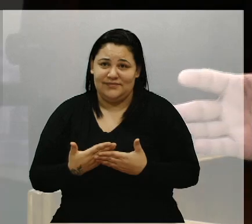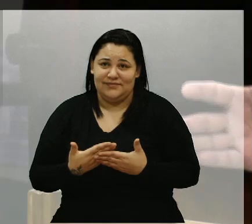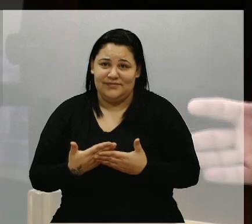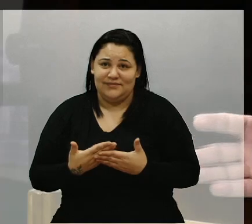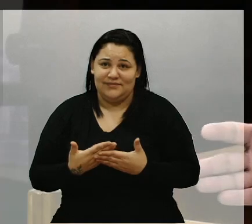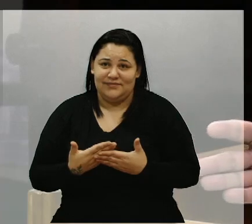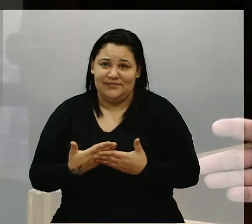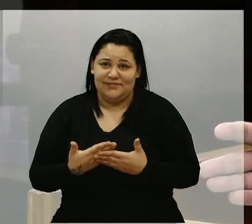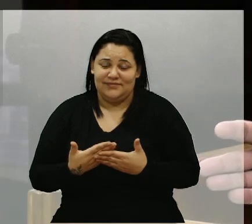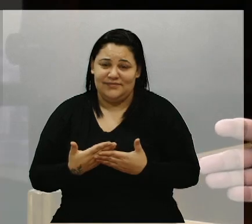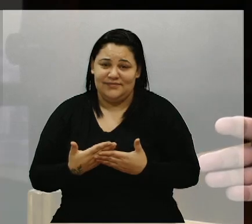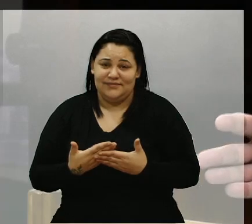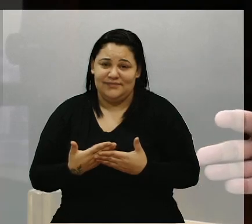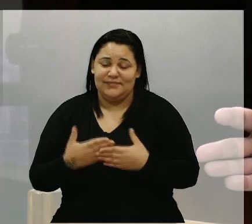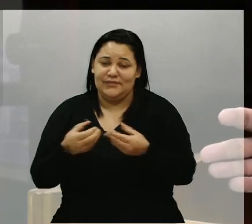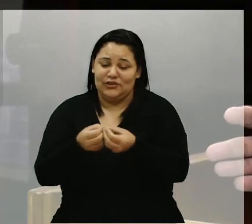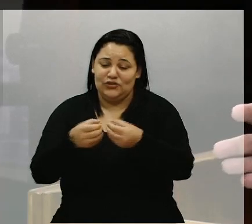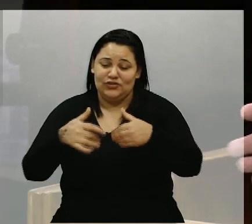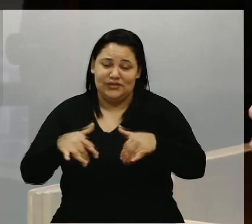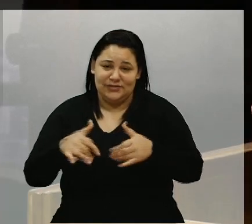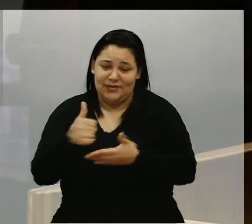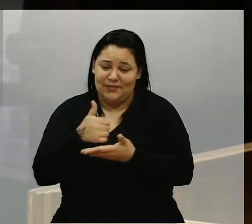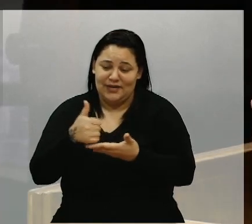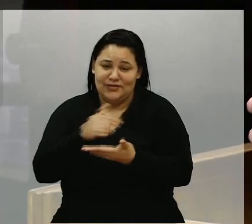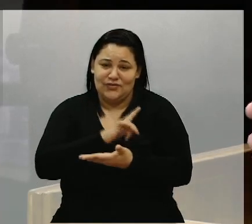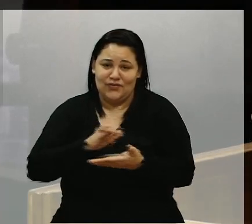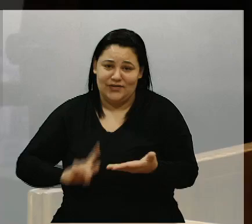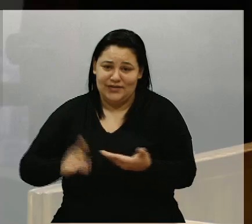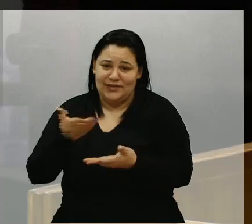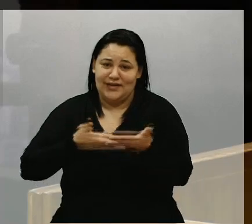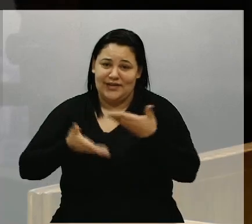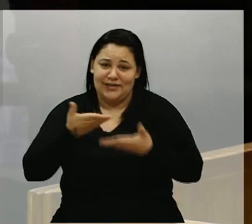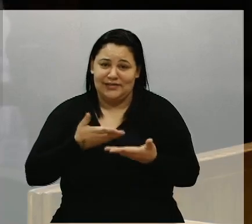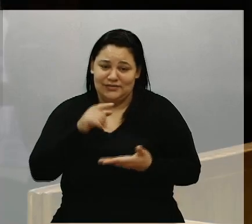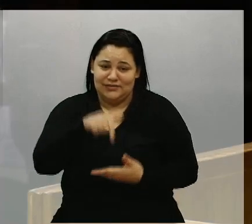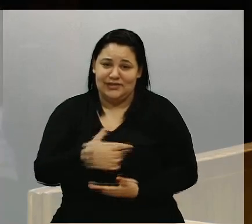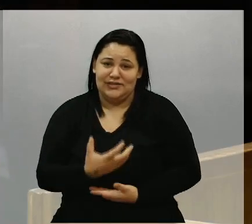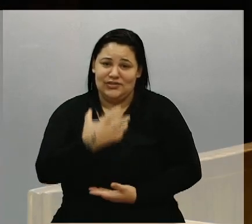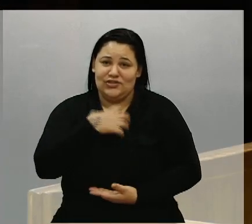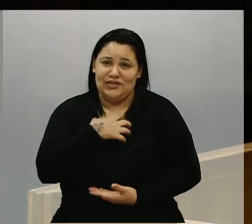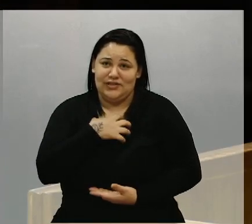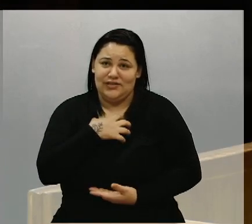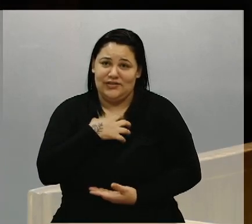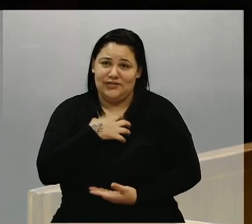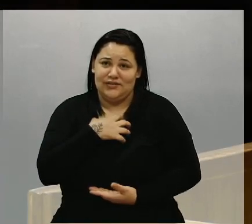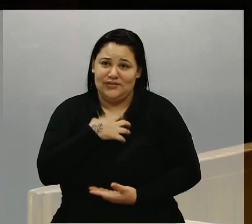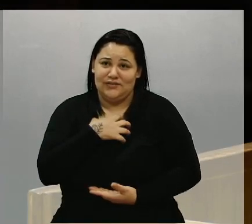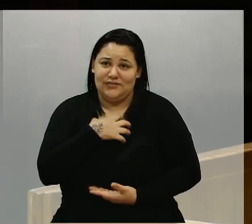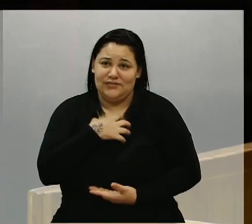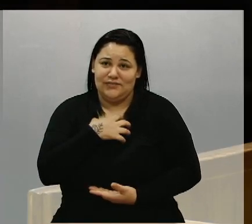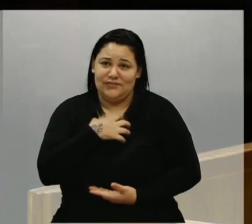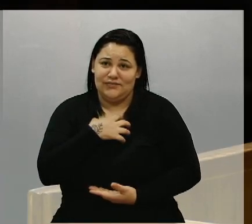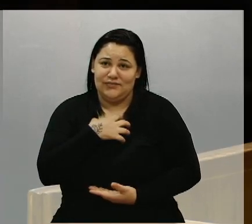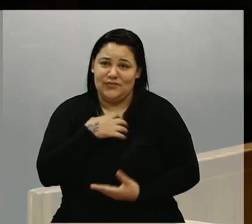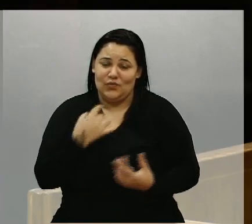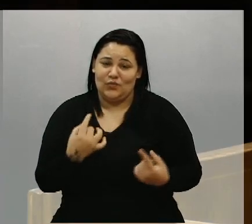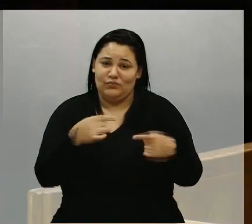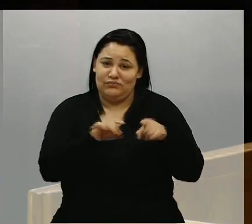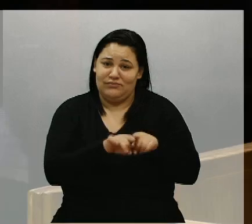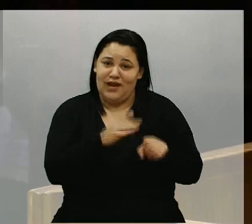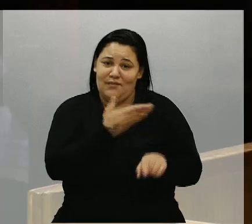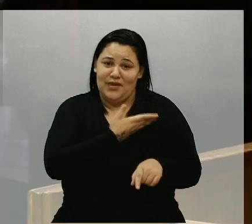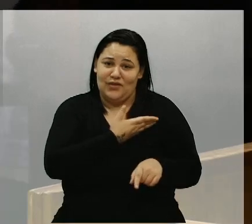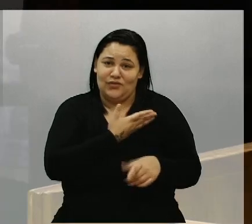defenestrando a base do governo e tratando dessa forma um aliado de primeira ordem, que é aqui